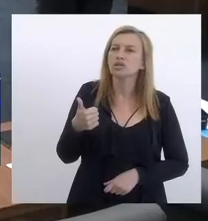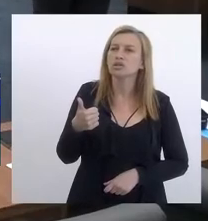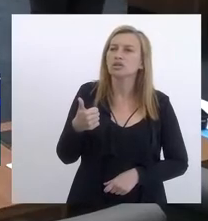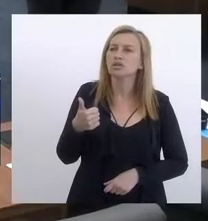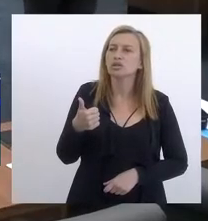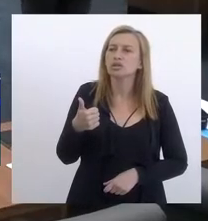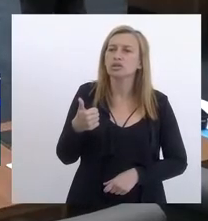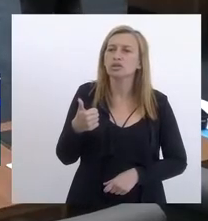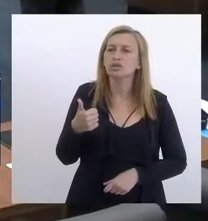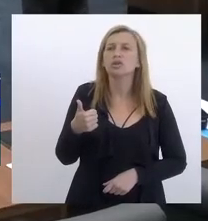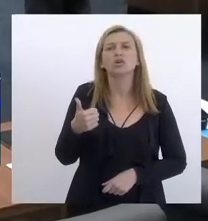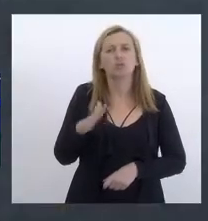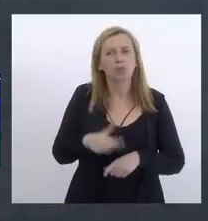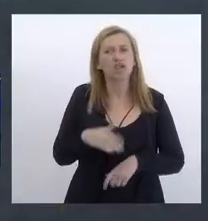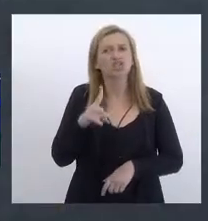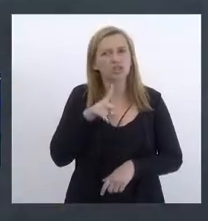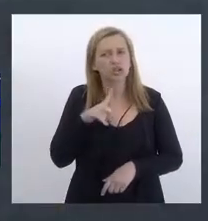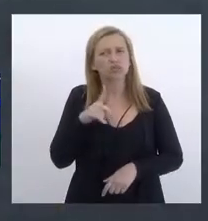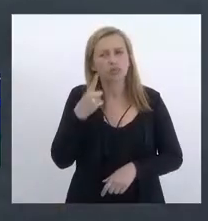Deixa eu ver se tem mais, espera aí.